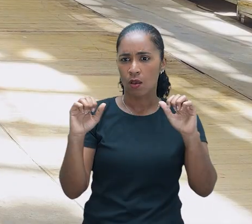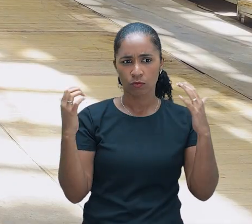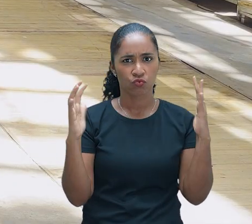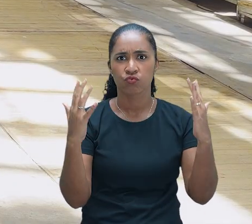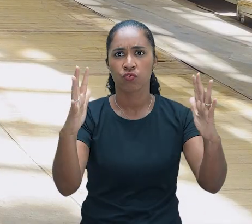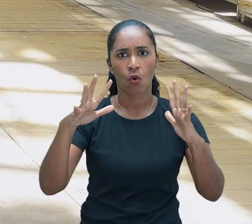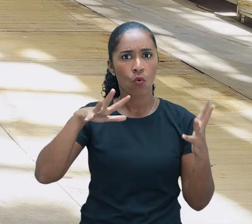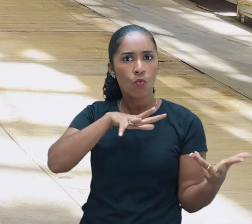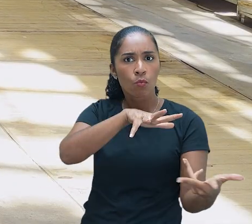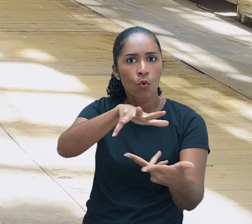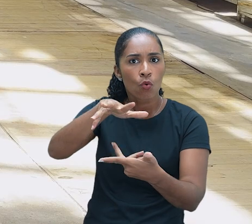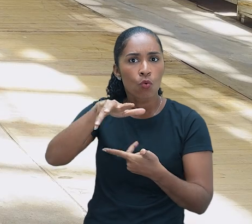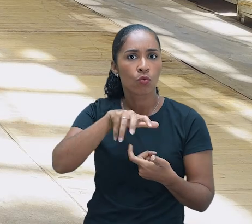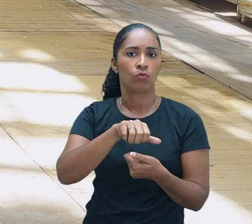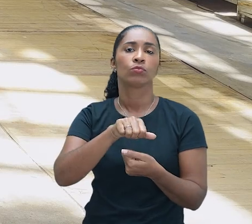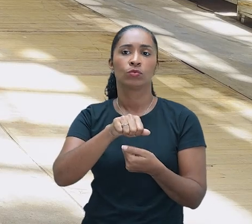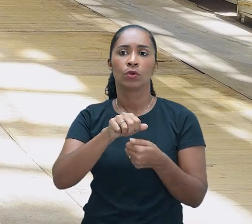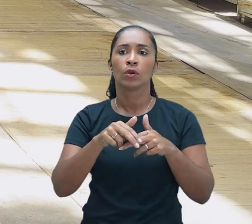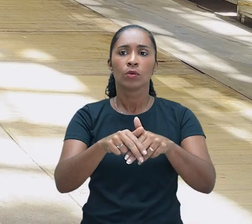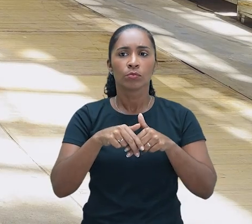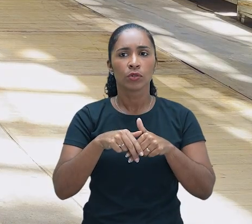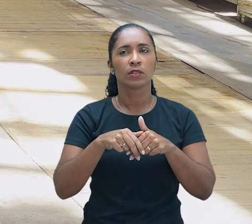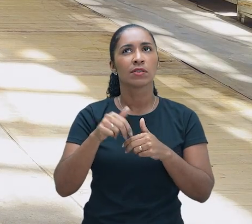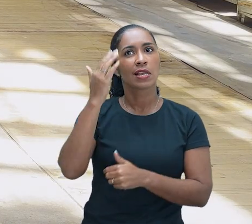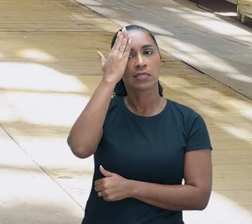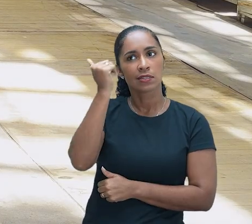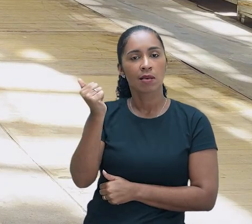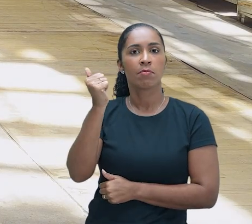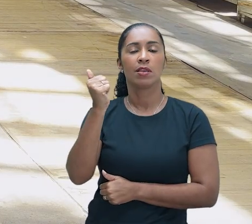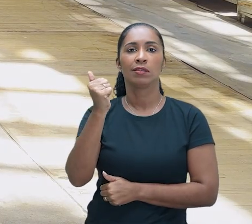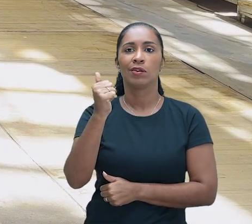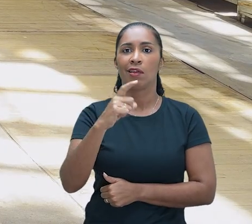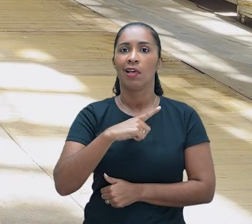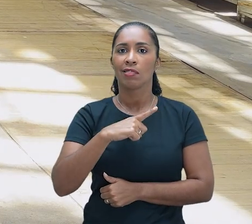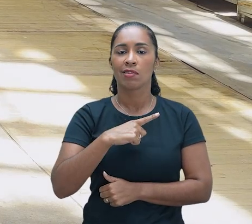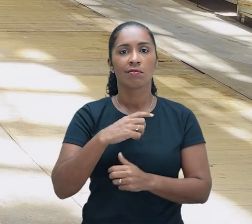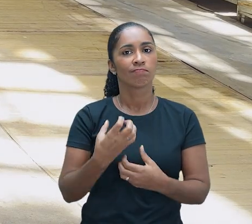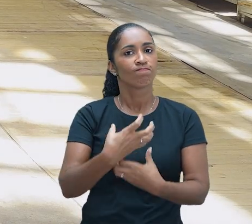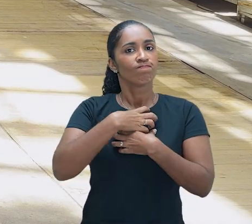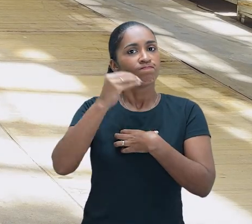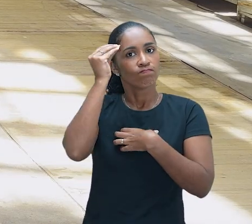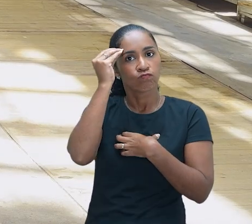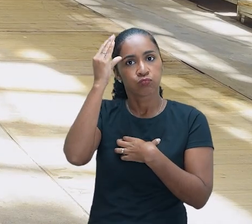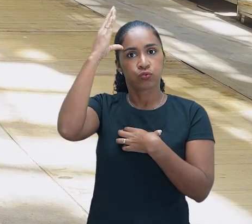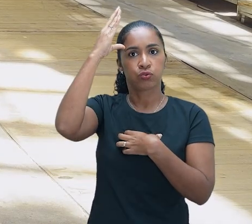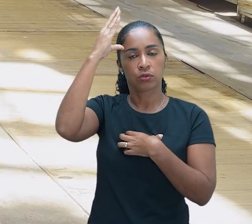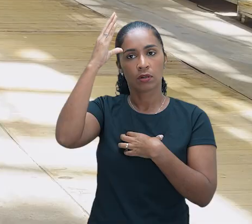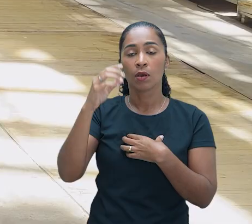o meio ambiente do mundo, né? Então, esses saberes estão orientando esses conhecimentos.